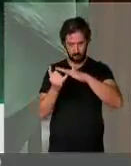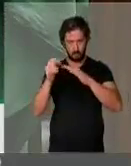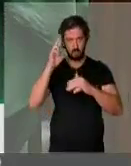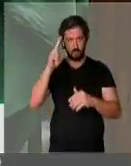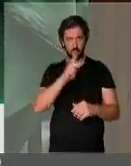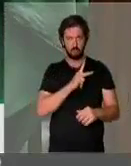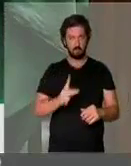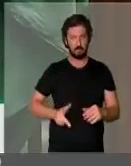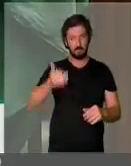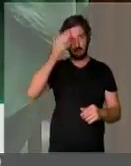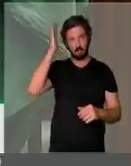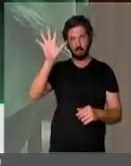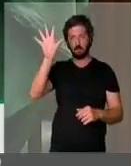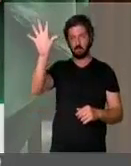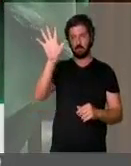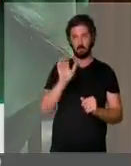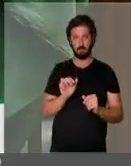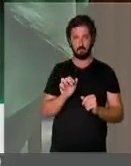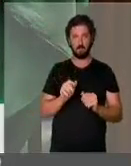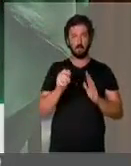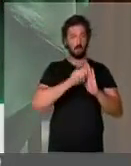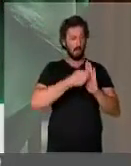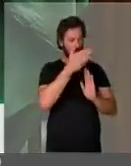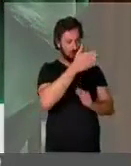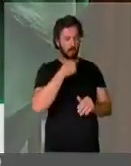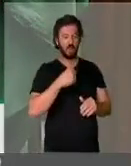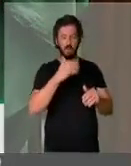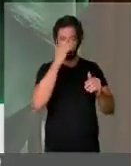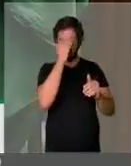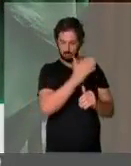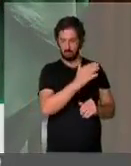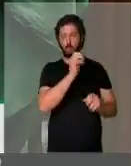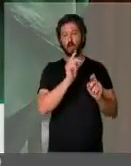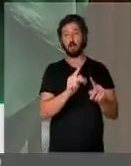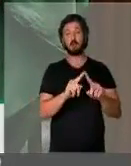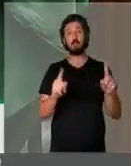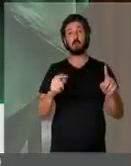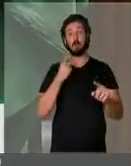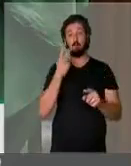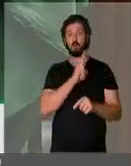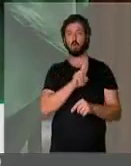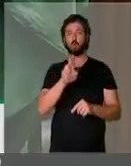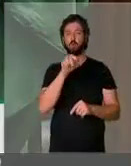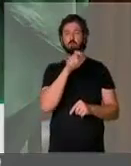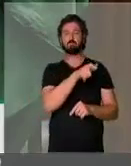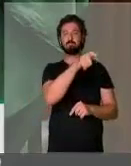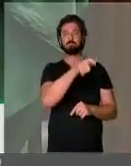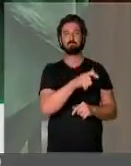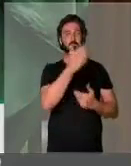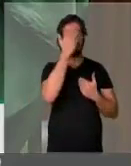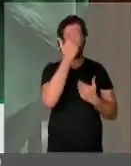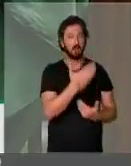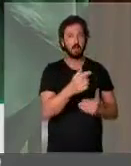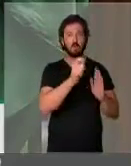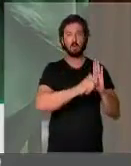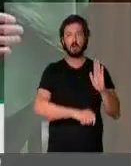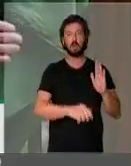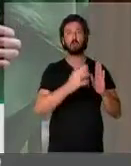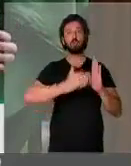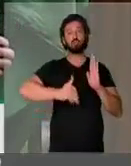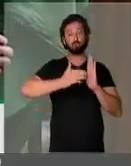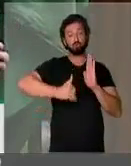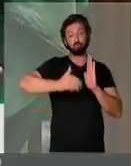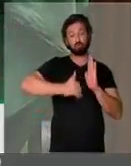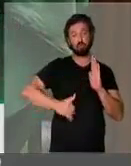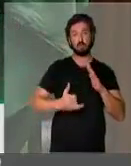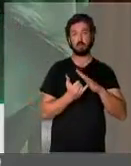senhor presidente Michel Temer, o nosso nobre relator, inclusive quero aqui fazer uma menção de agradecimento ao relator que tirou